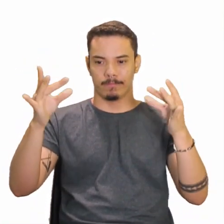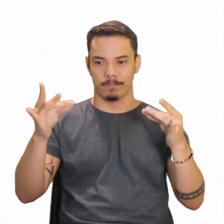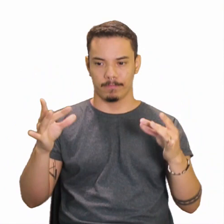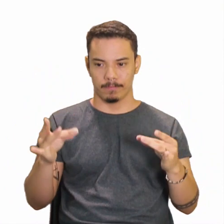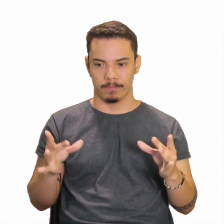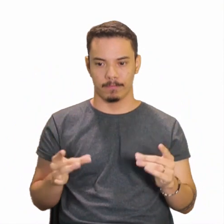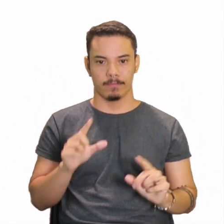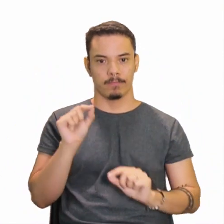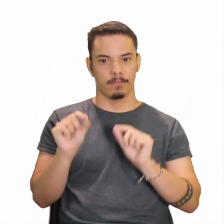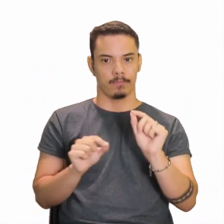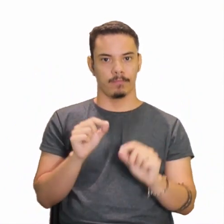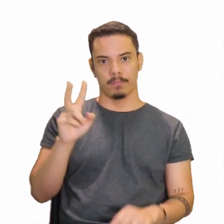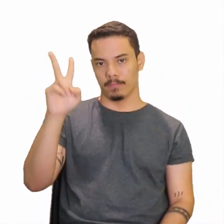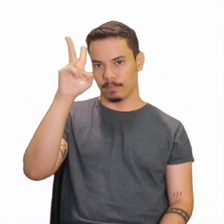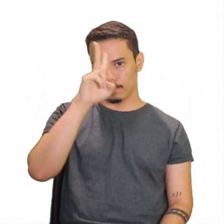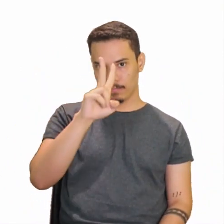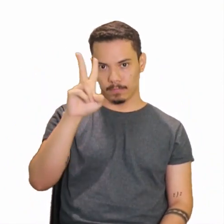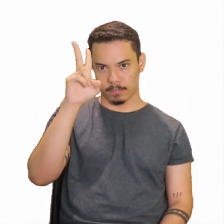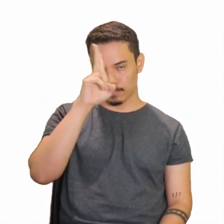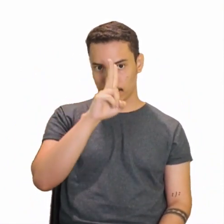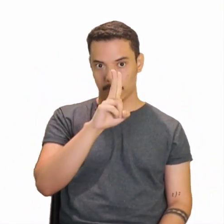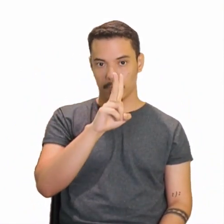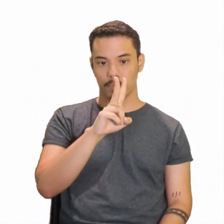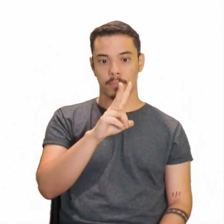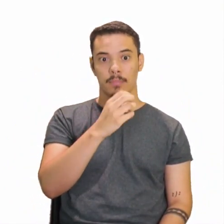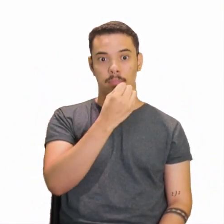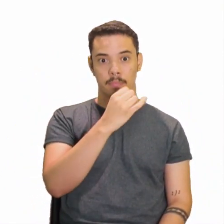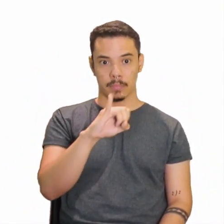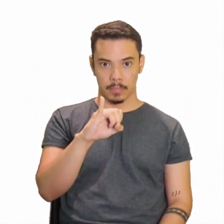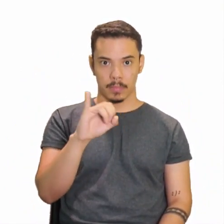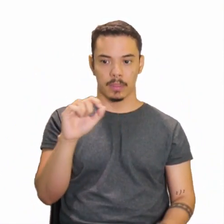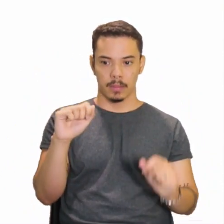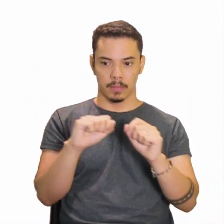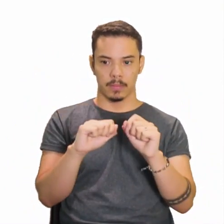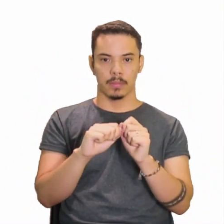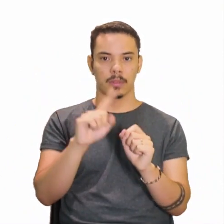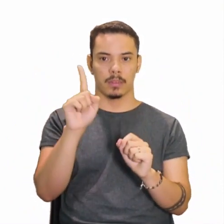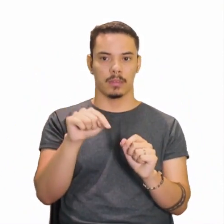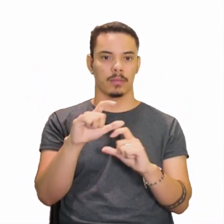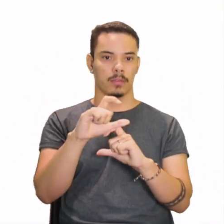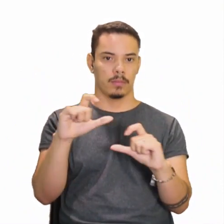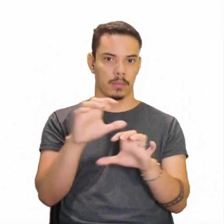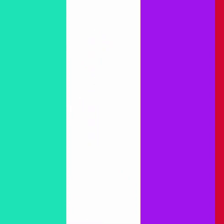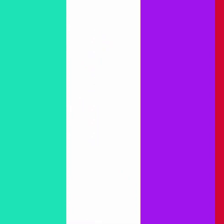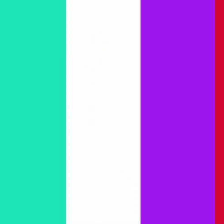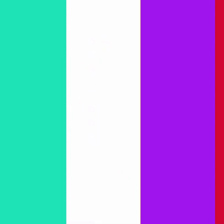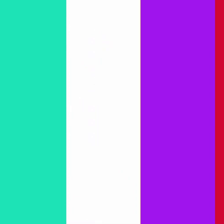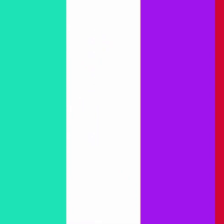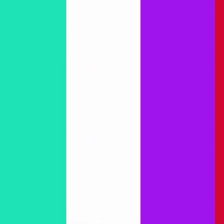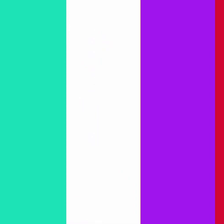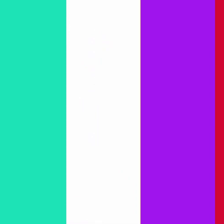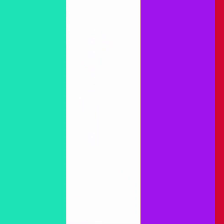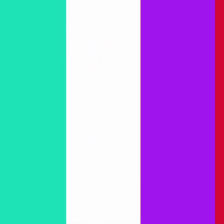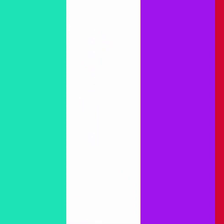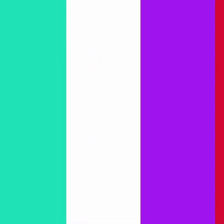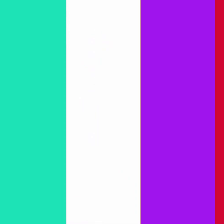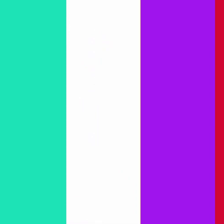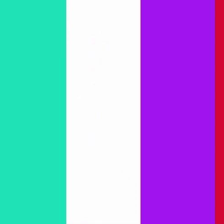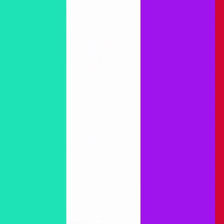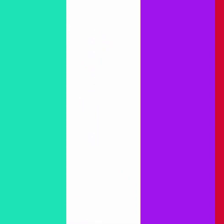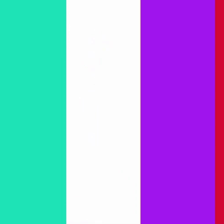contar uma história. Se vai contar uma história e é em tirinhas e é em quadrinhos, tem que ser